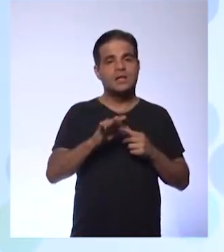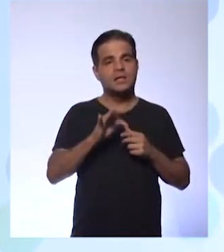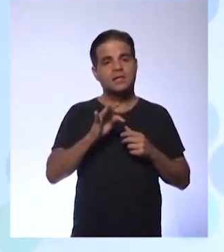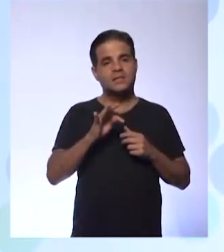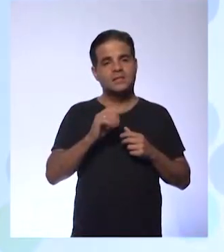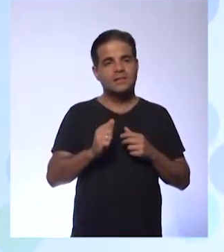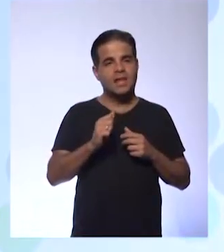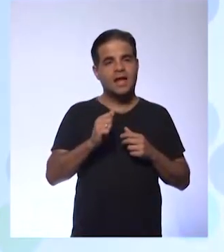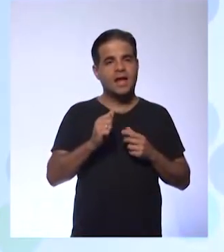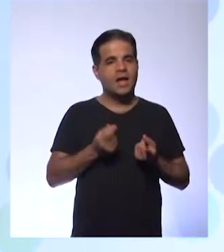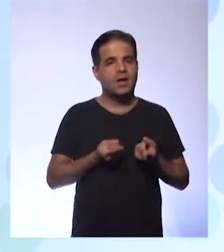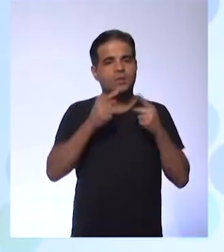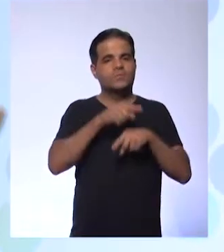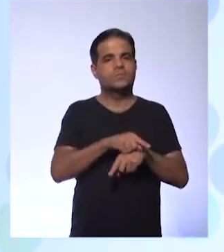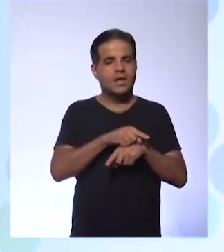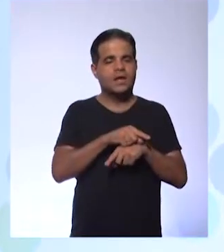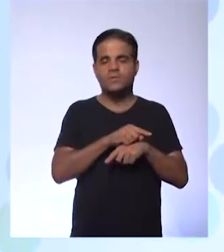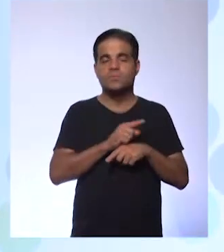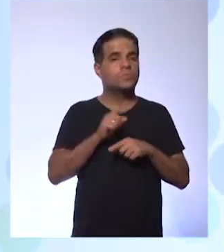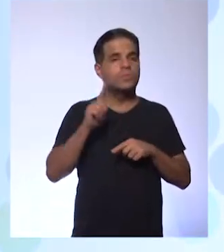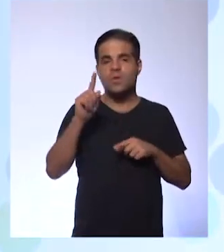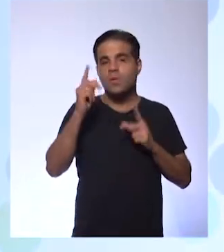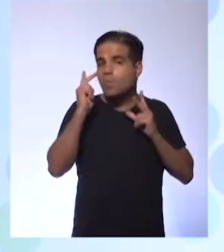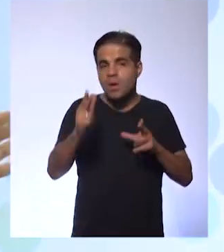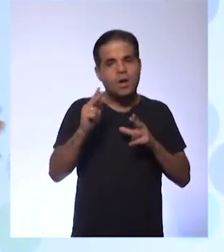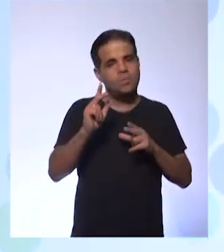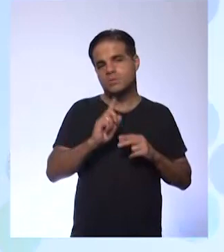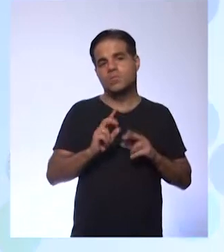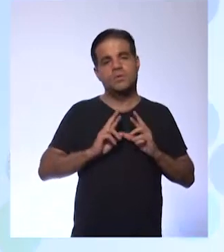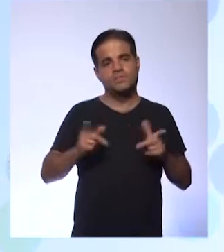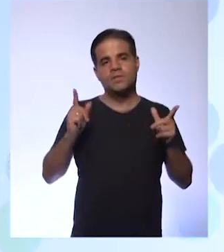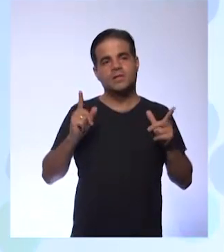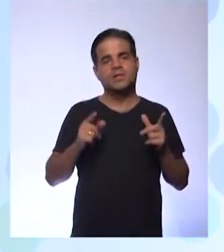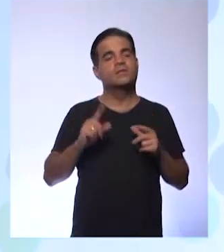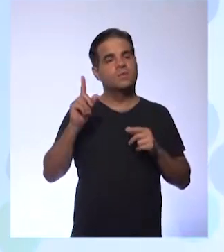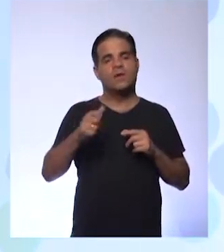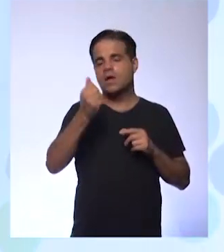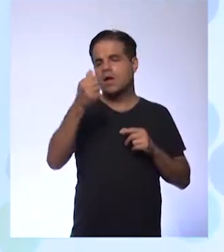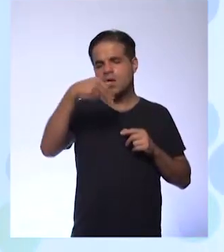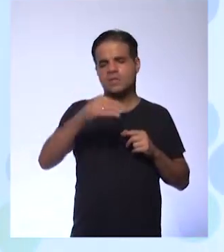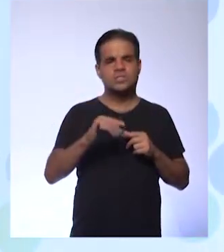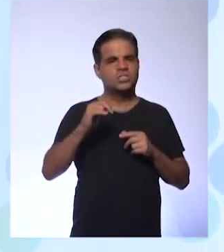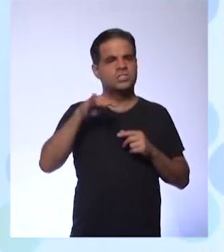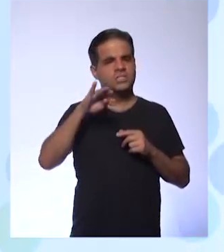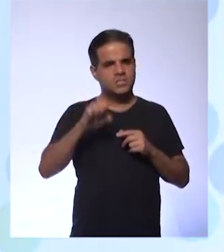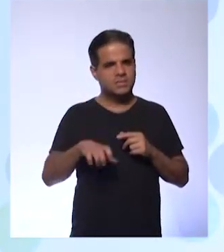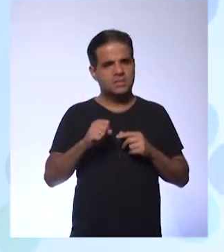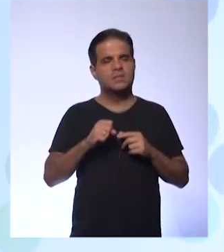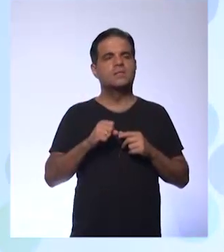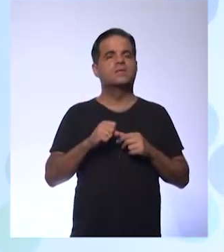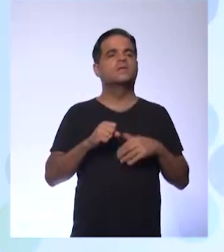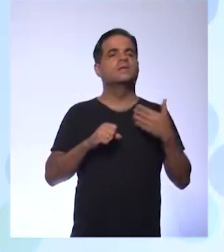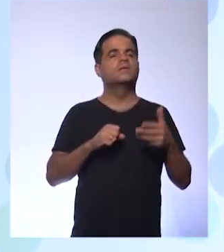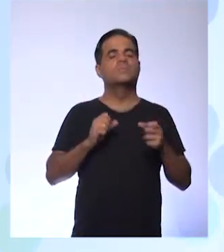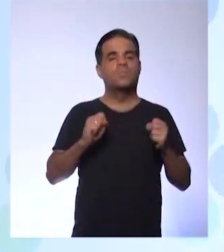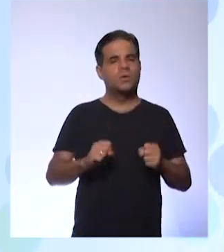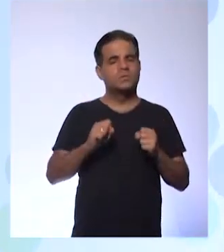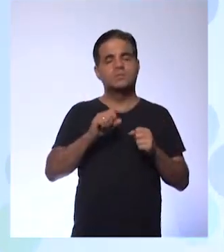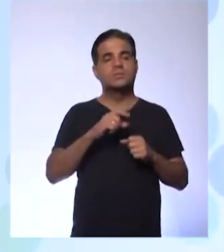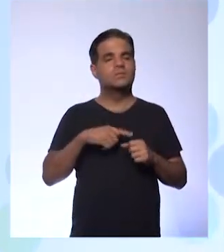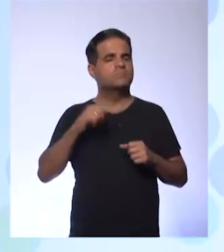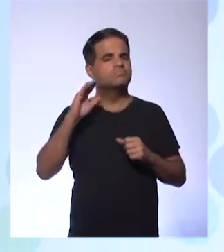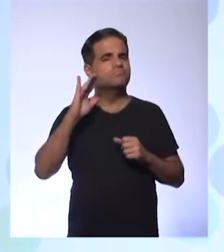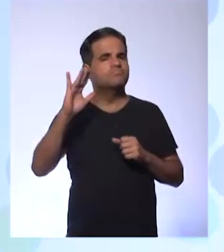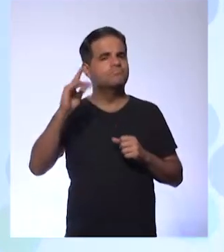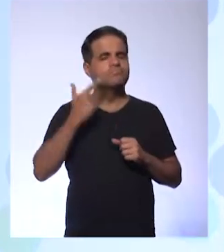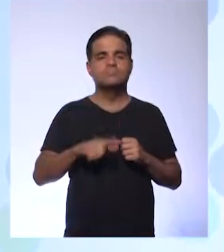termos contrários, não é a mesma coisa. Então, é sim uma antítese, não pode ser uma ironia. Aí a gente pode ter um teor de